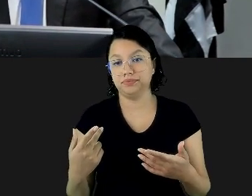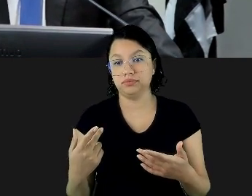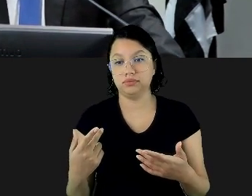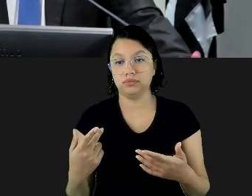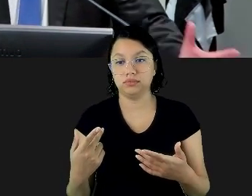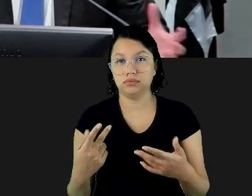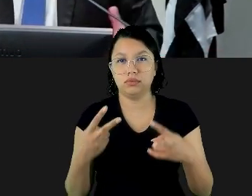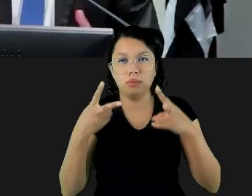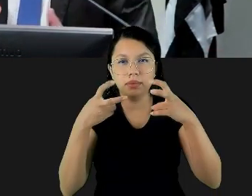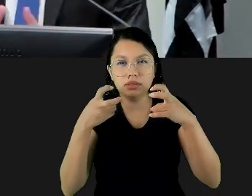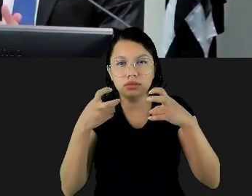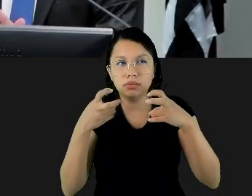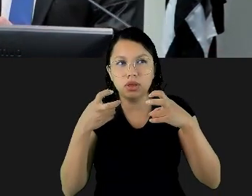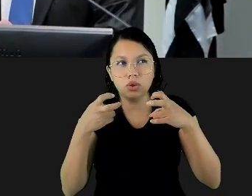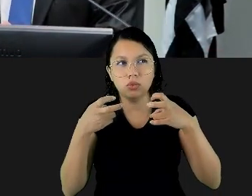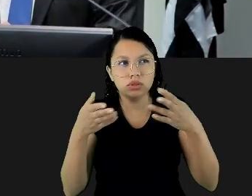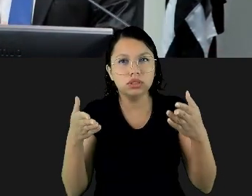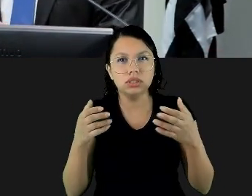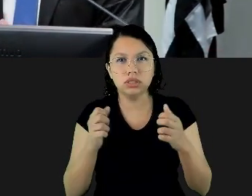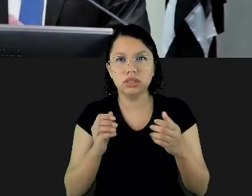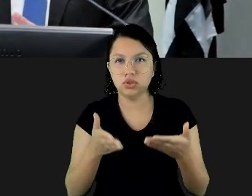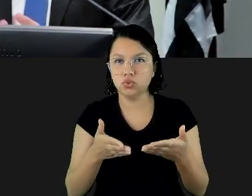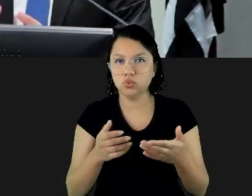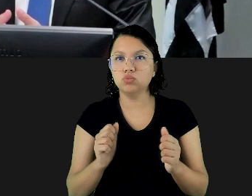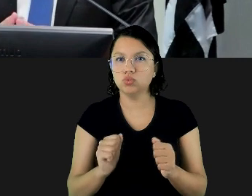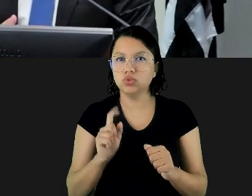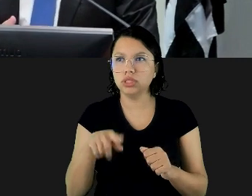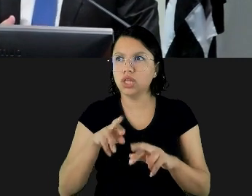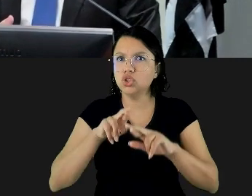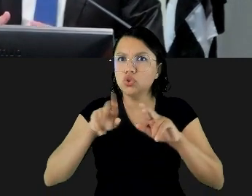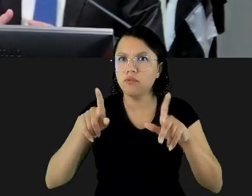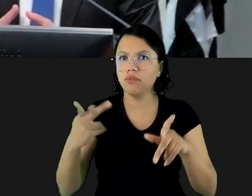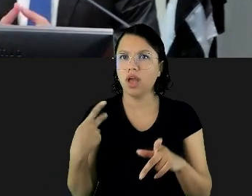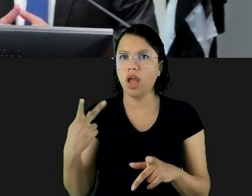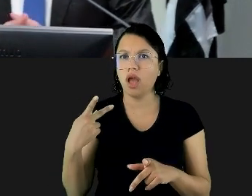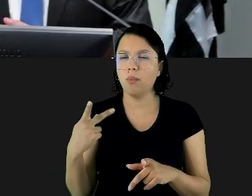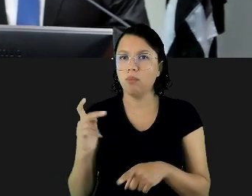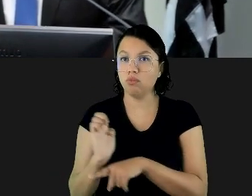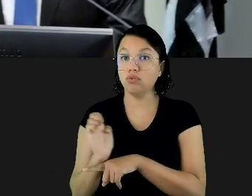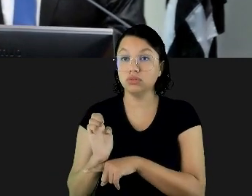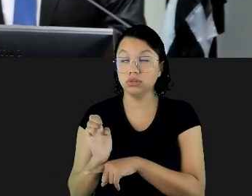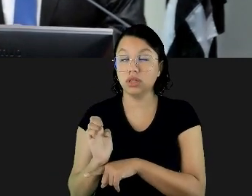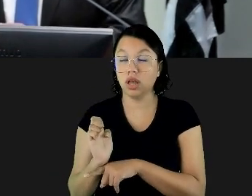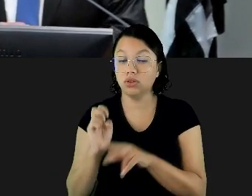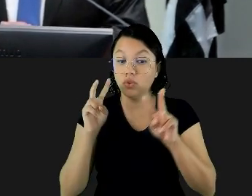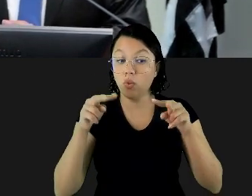percebeu que isso podia ser a diferença para o nosso Estado, sob o ponto de vista econômico,